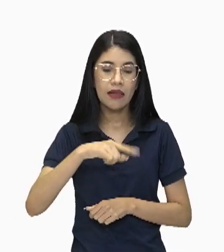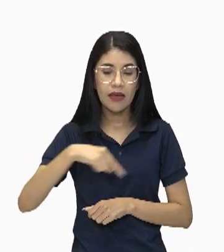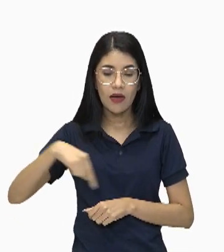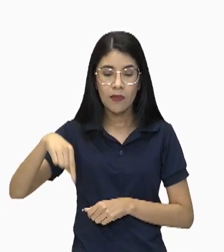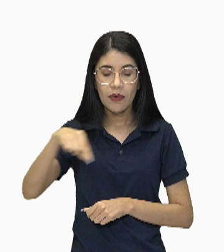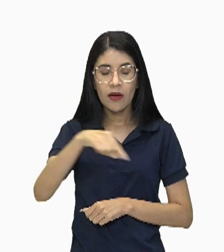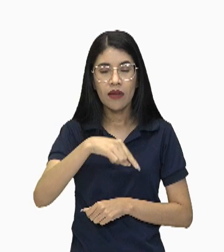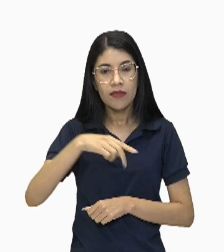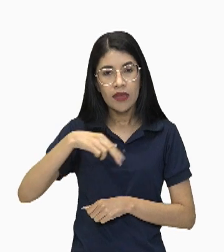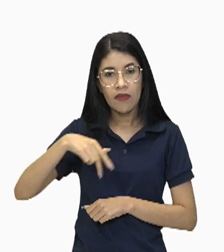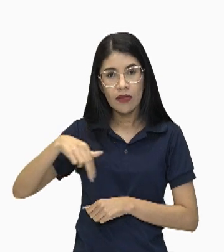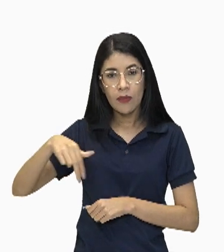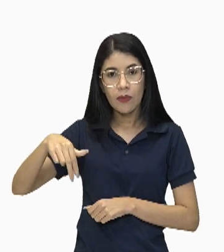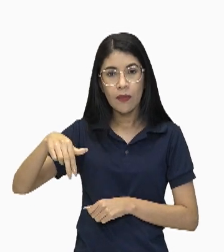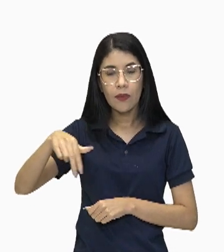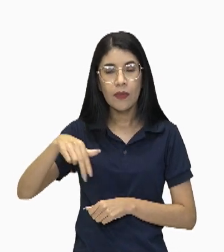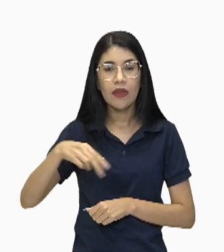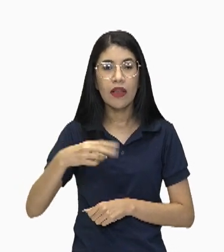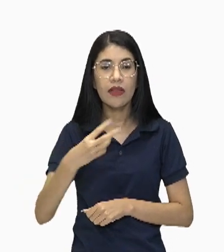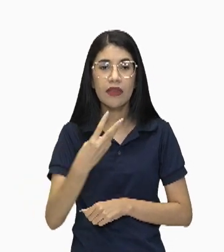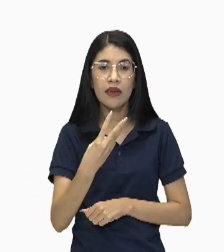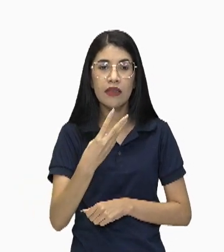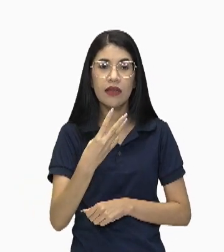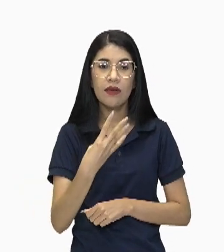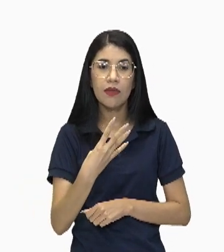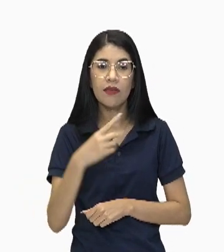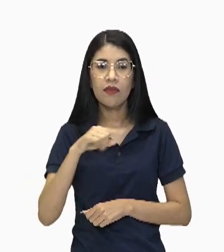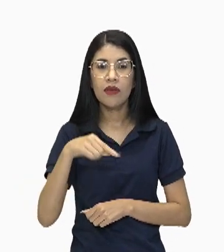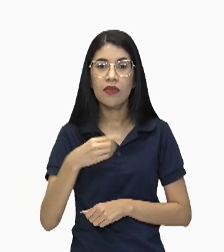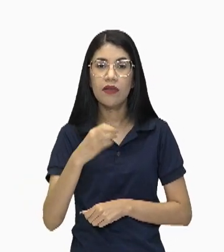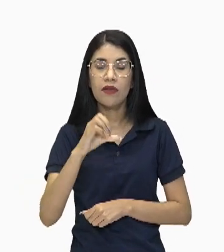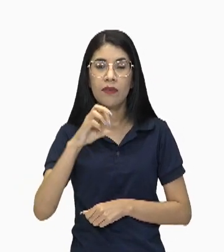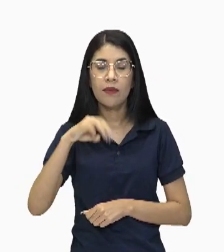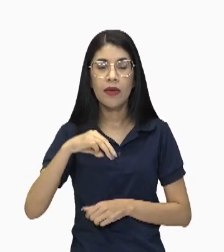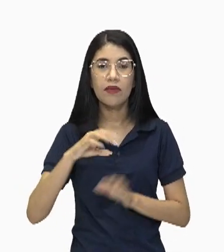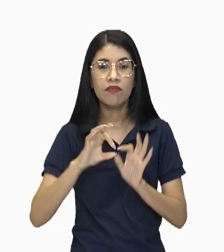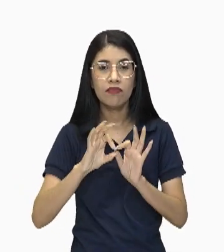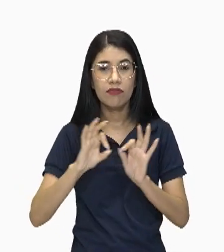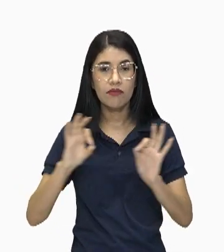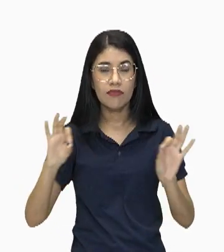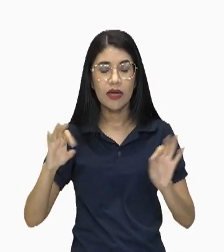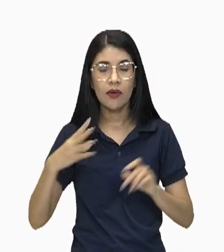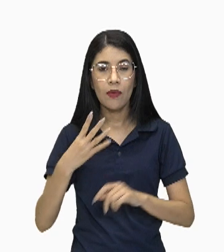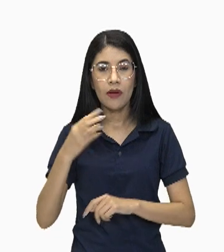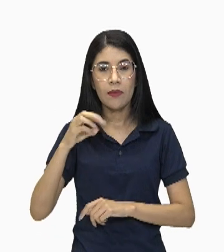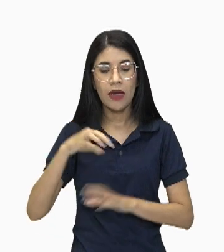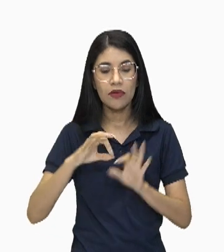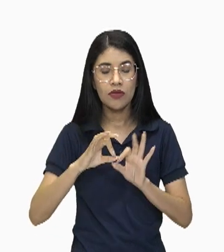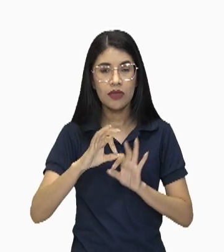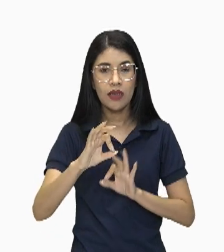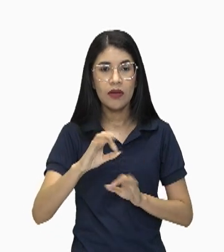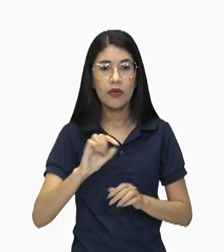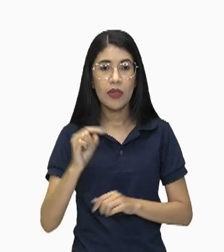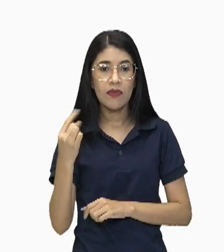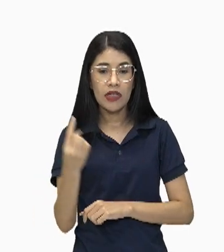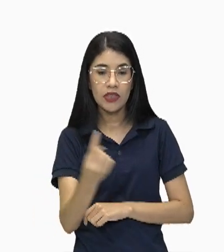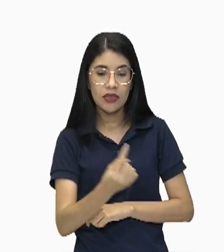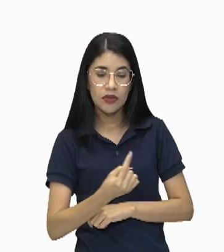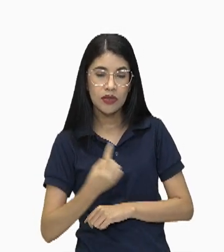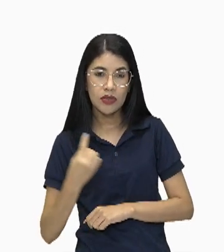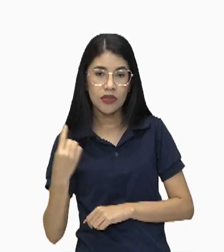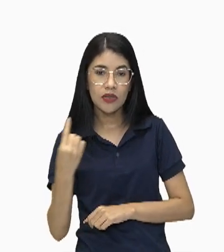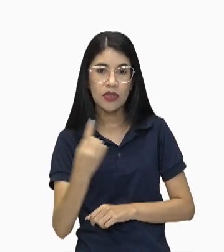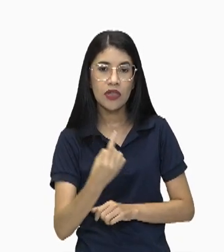lançamento, que ela vai ter aí 34,9 de comprimento e 4 metros de largura. ele faz um giro rápido com o corpo